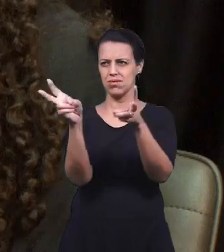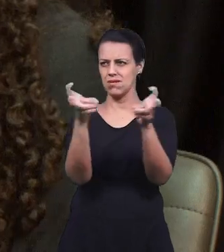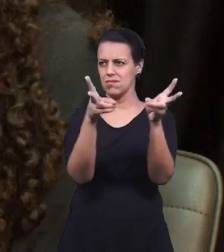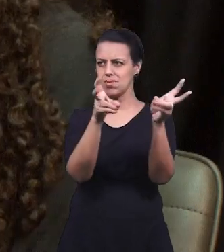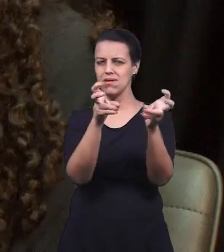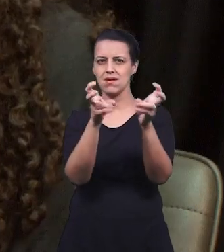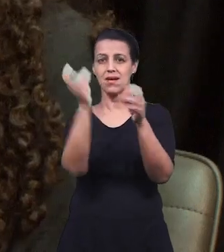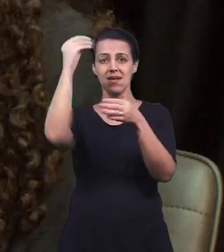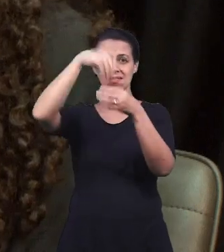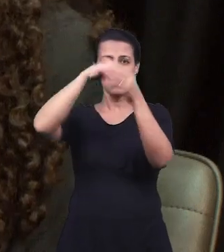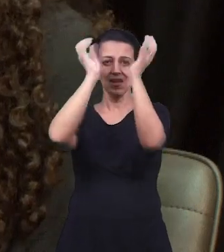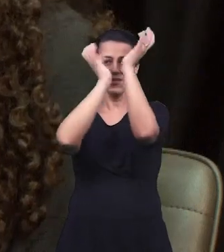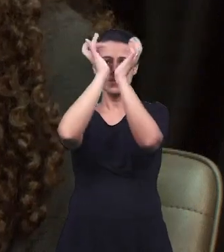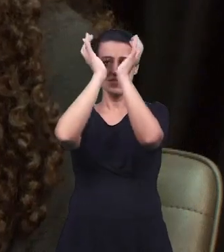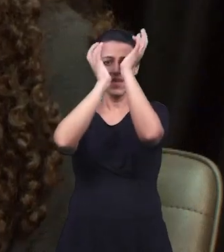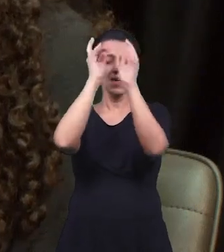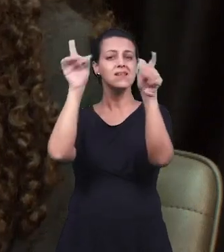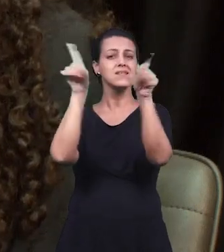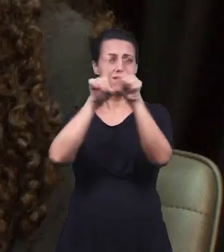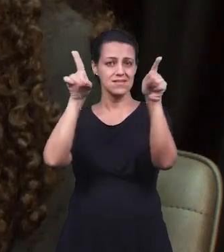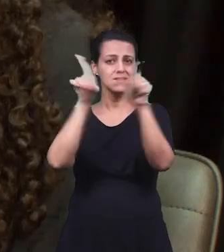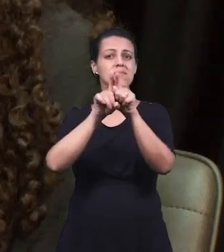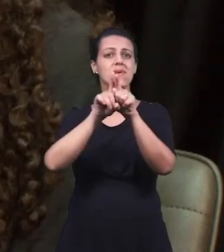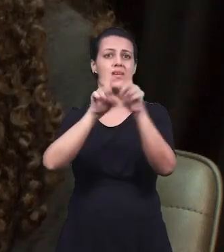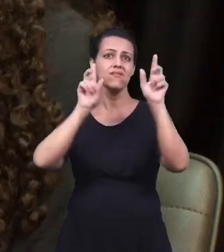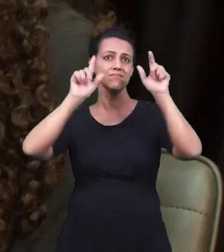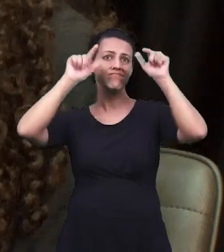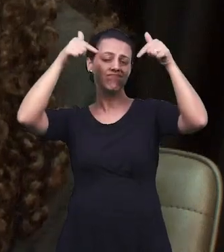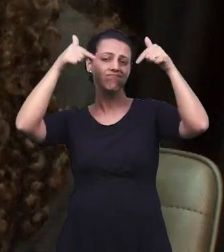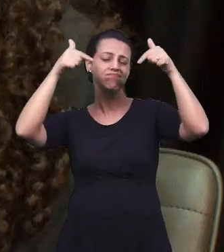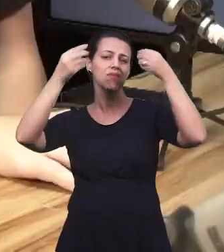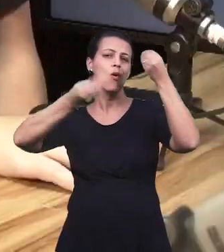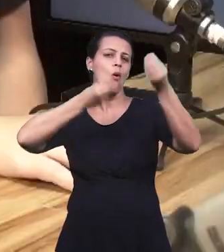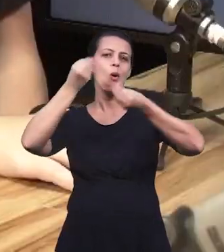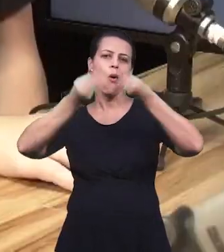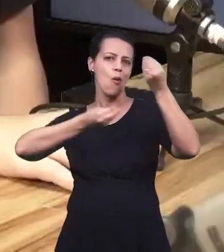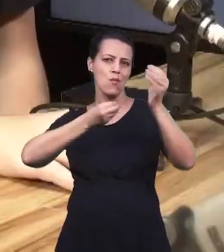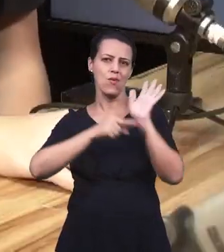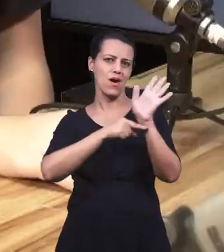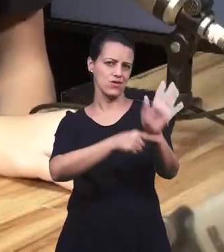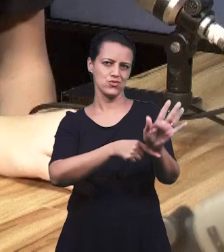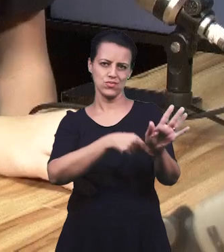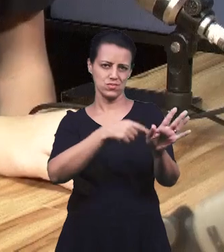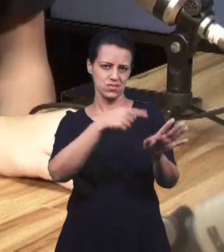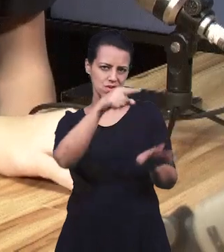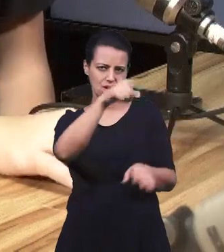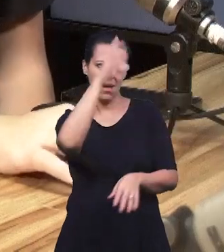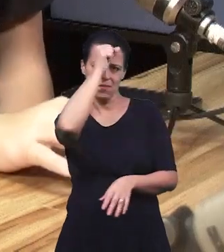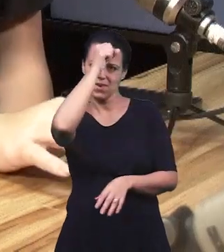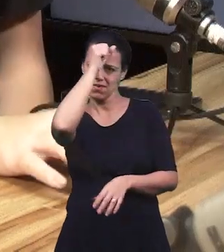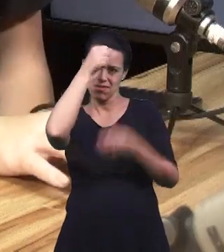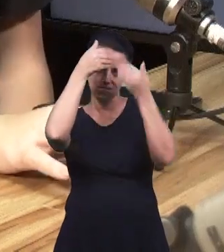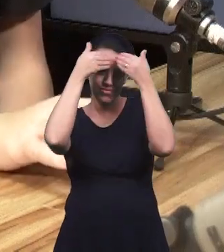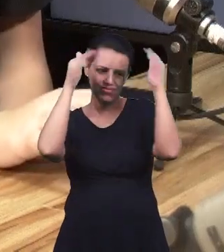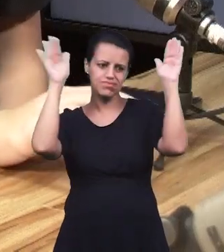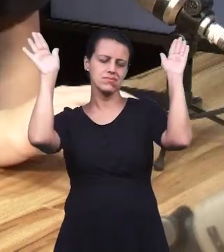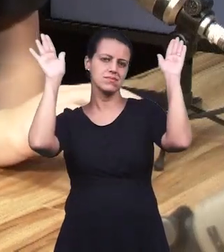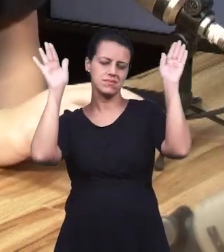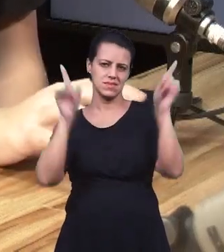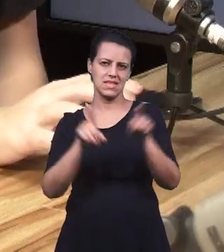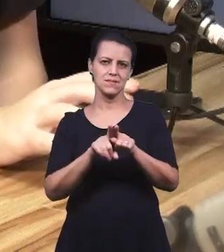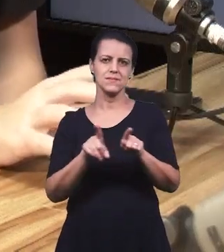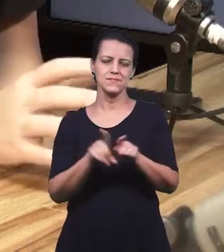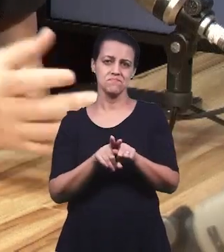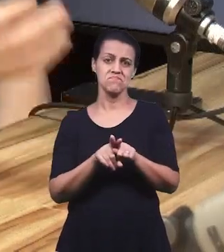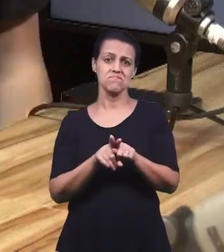do cérebro dele também vão trabalhar para ele poder aprender um pouco mais sobre isso. Entendi. E nós estamos falando sobre